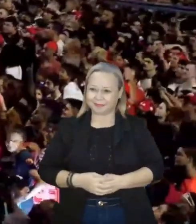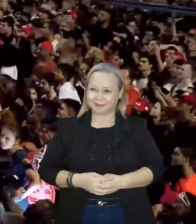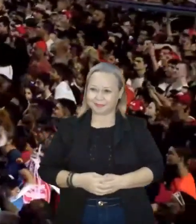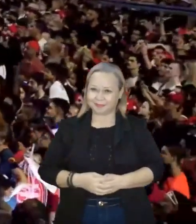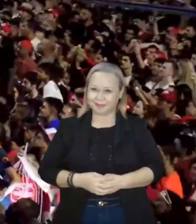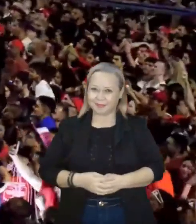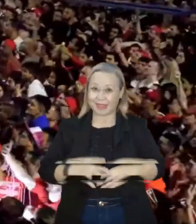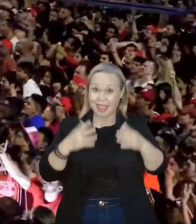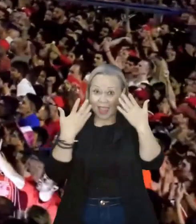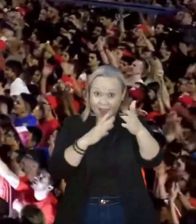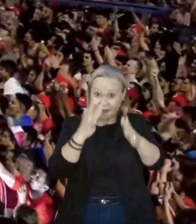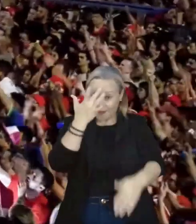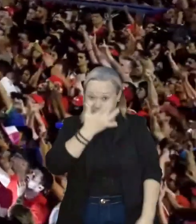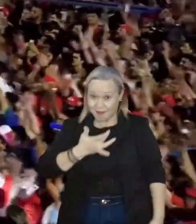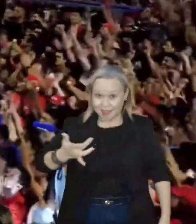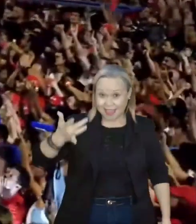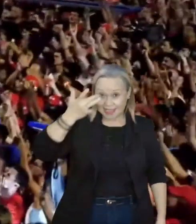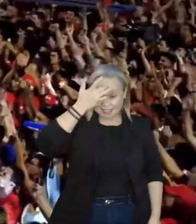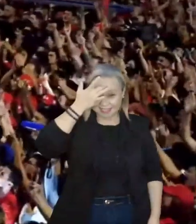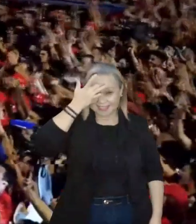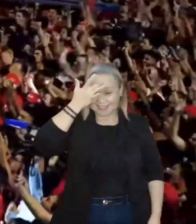Viva Haddad!